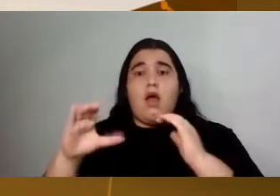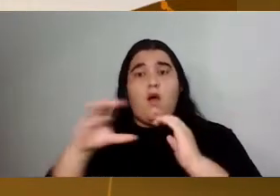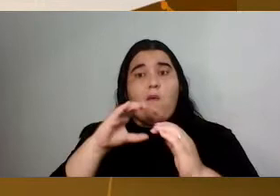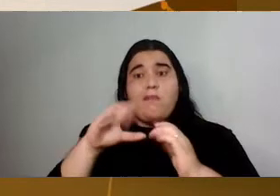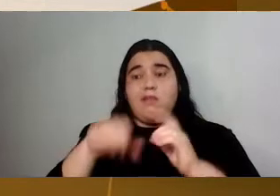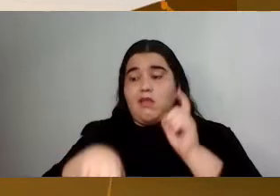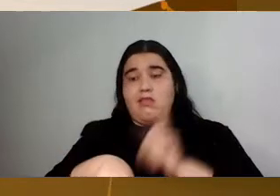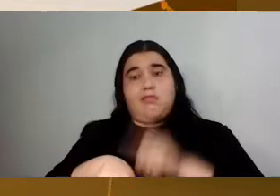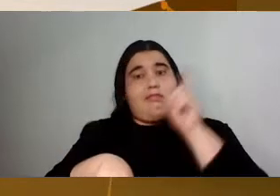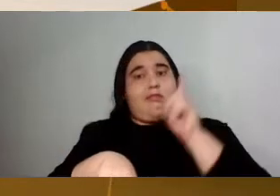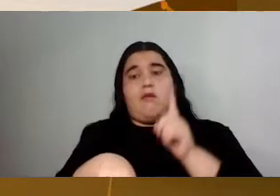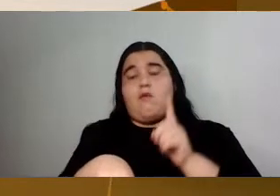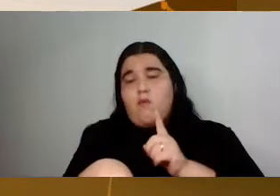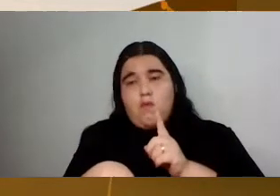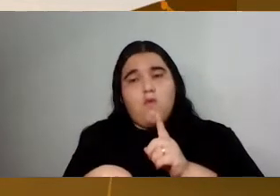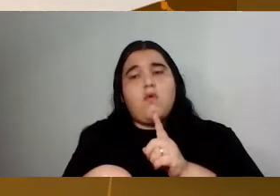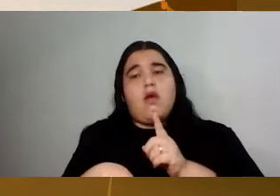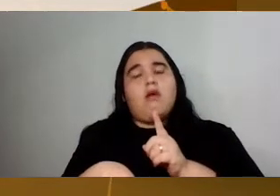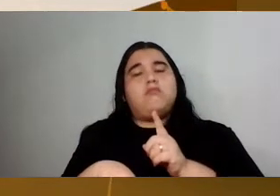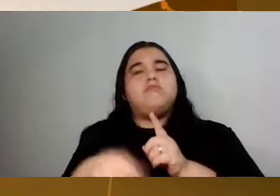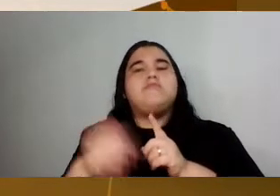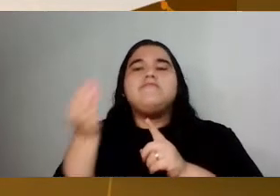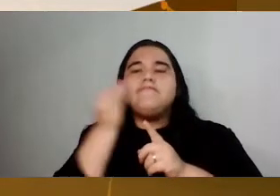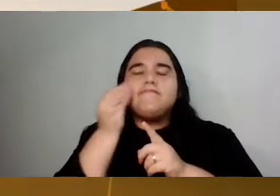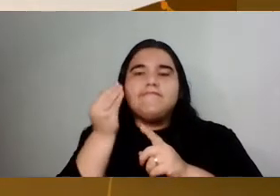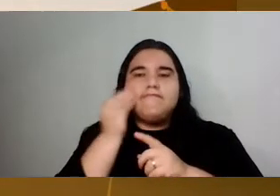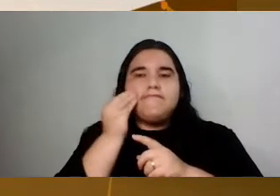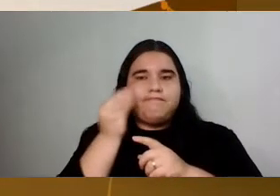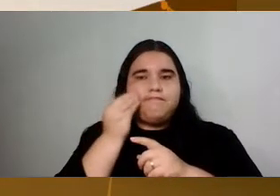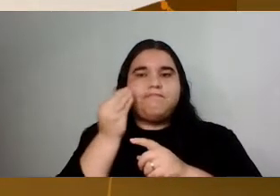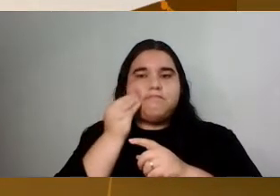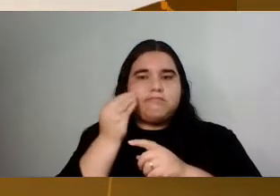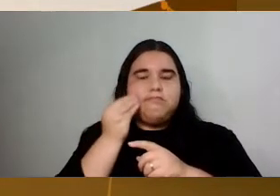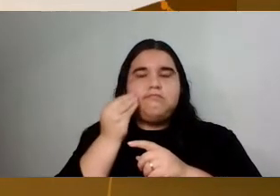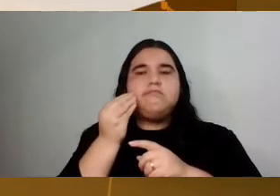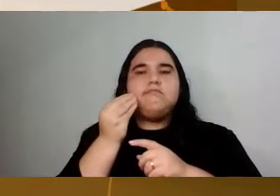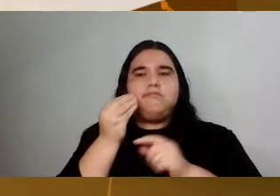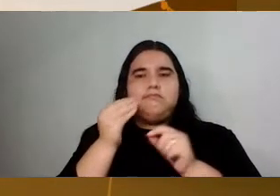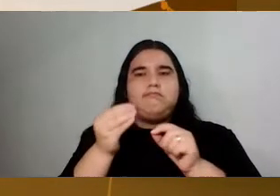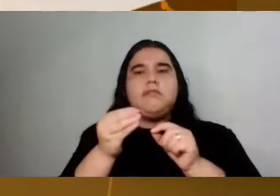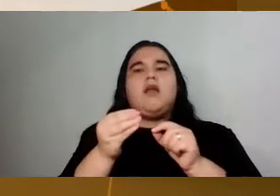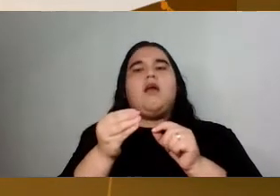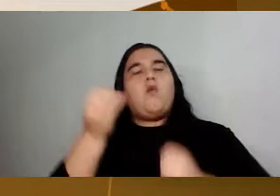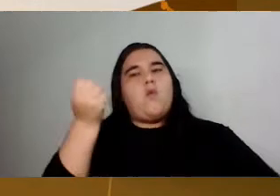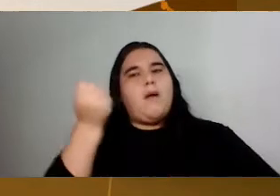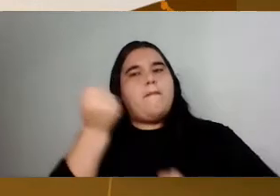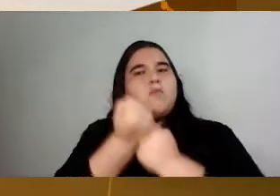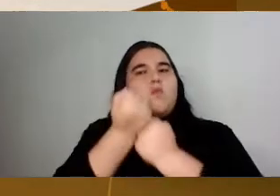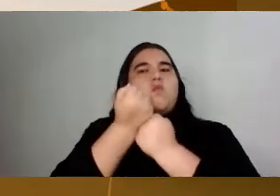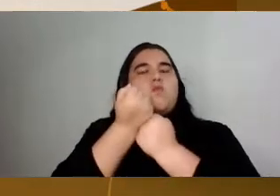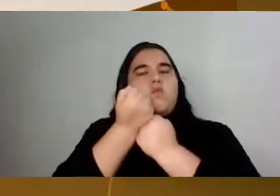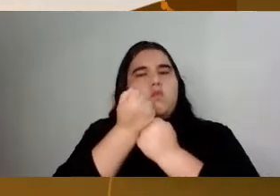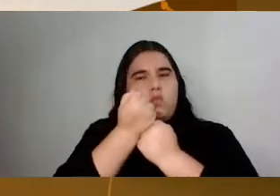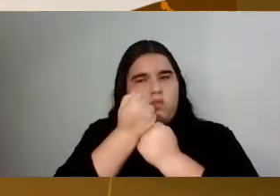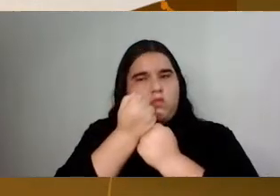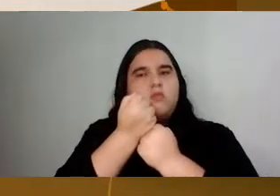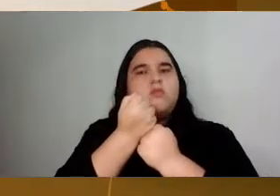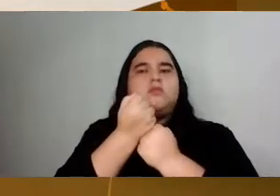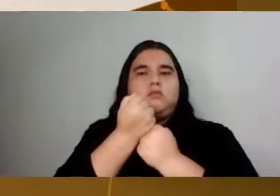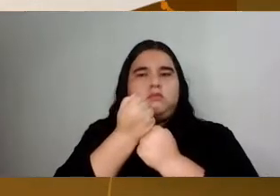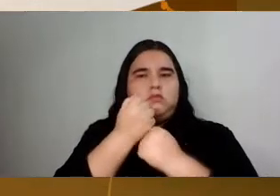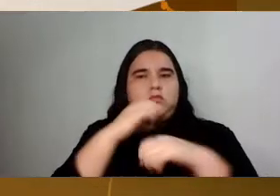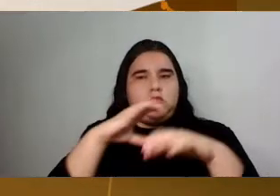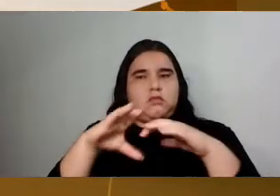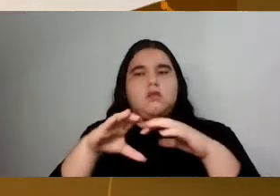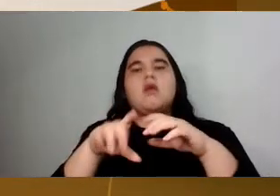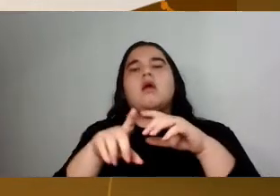real, ela permite, além do aparato da comunicação, ela permite envio de